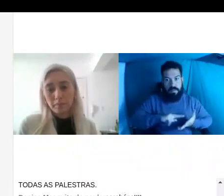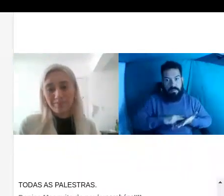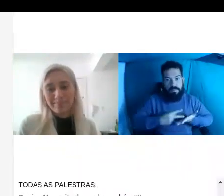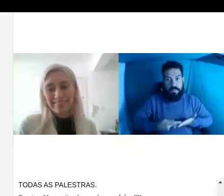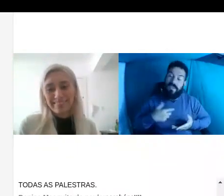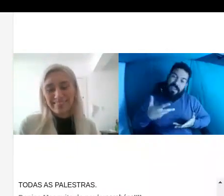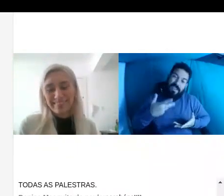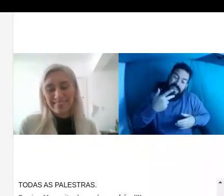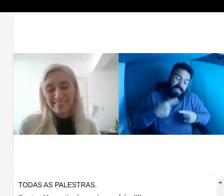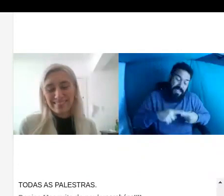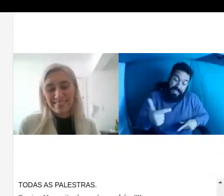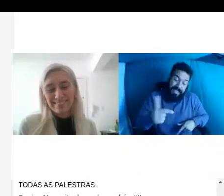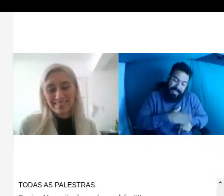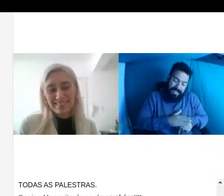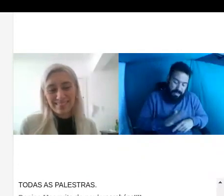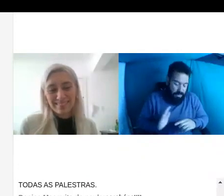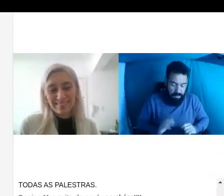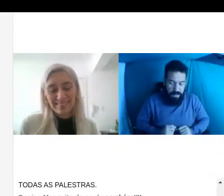tempo.